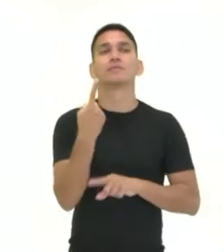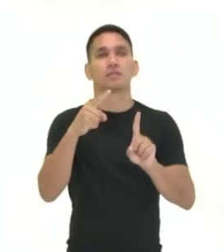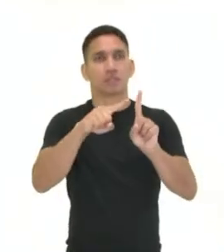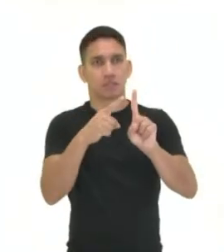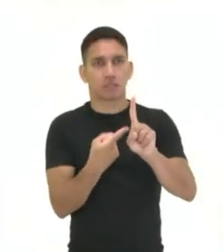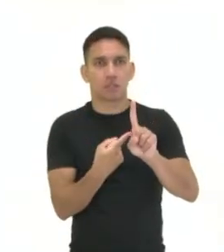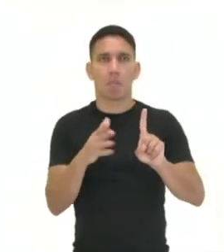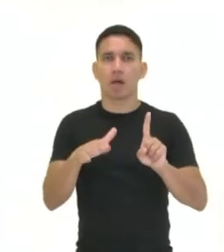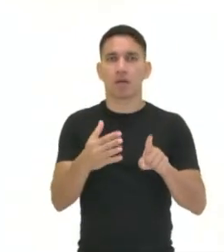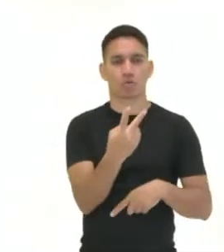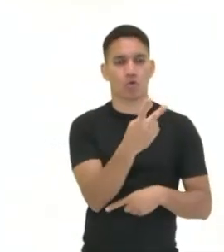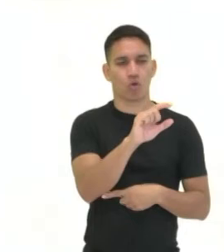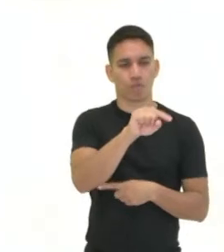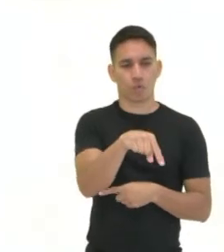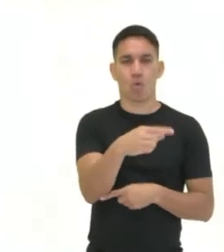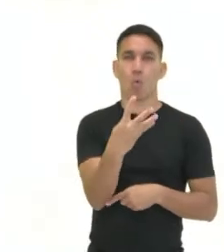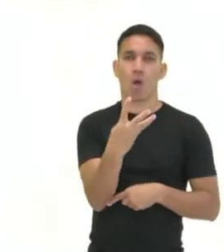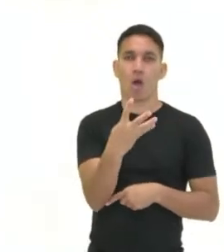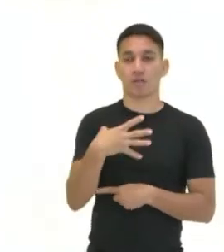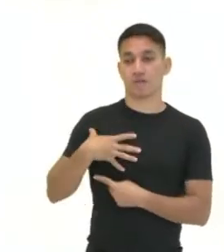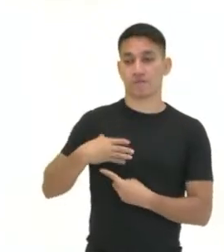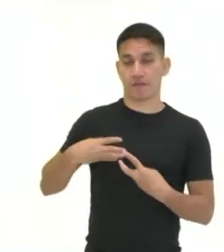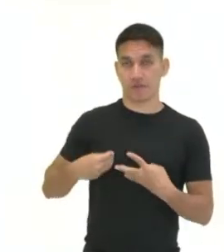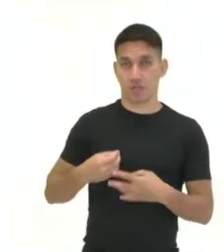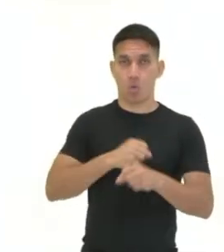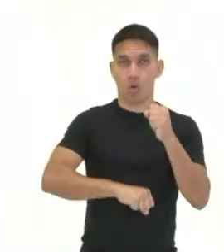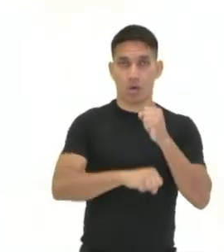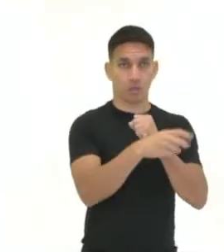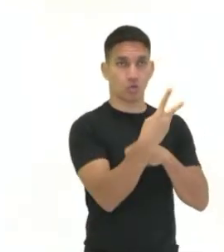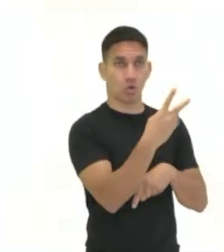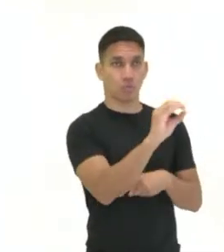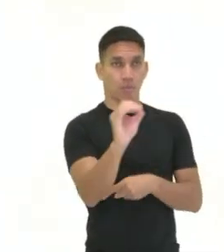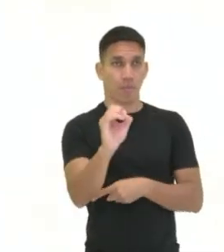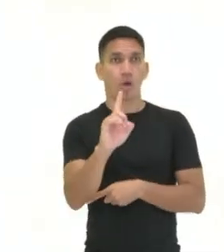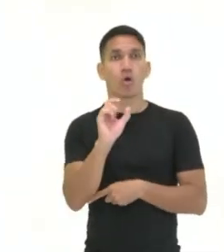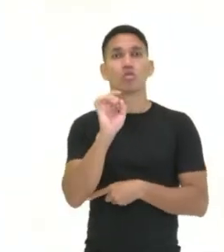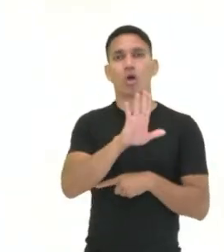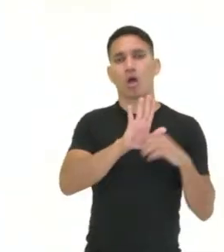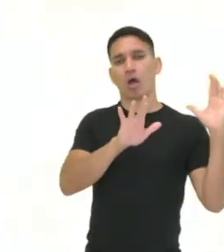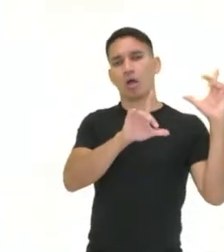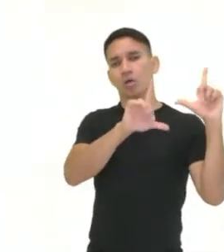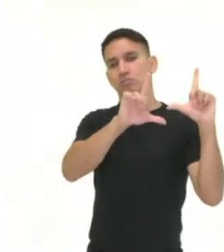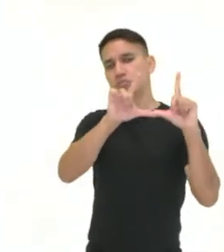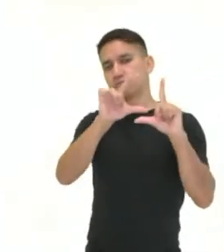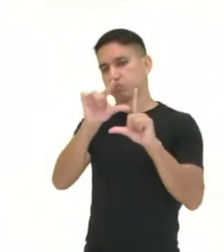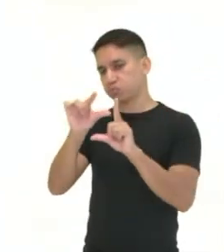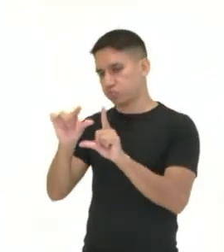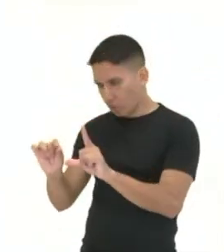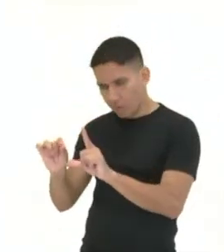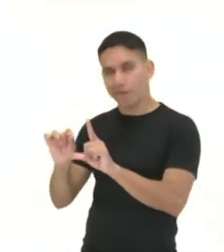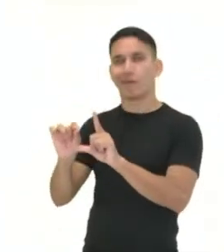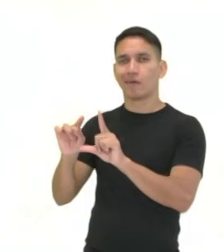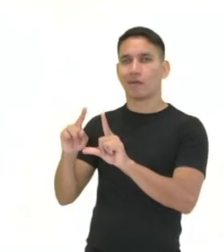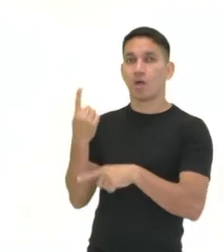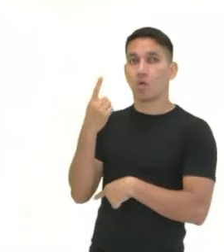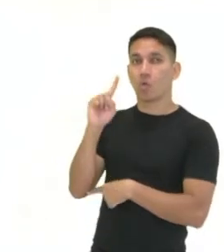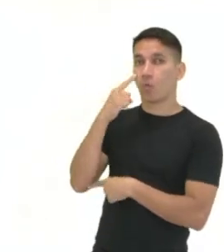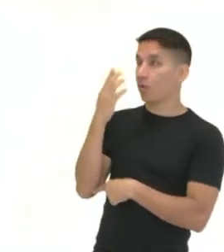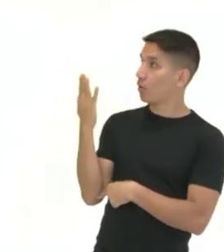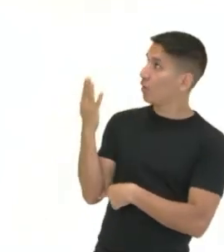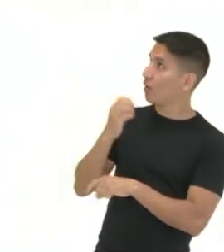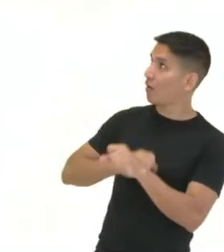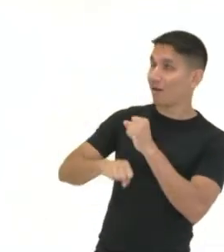de 2,4 filhos no ano 2000. Vejam que ela está só caindo mesmo e o último ano lá